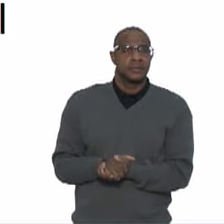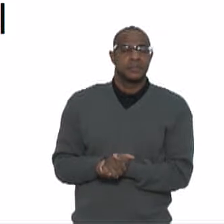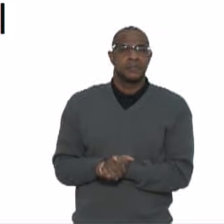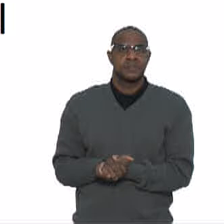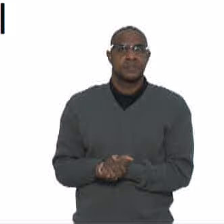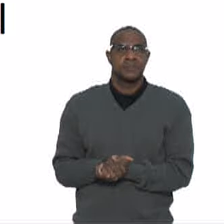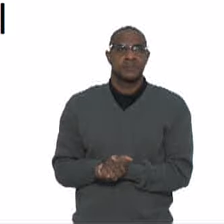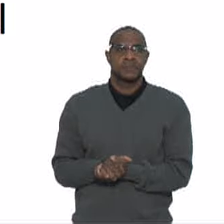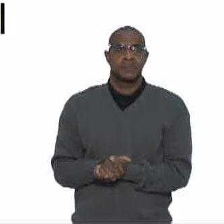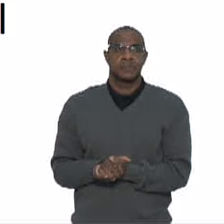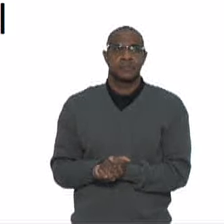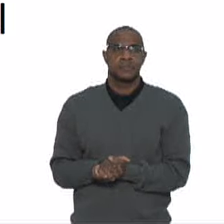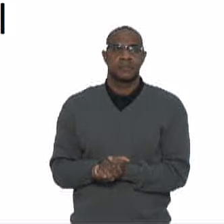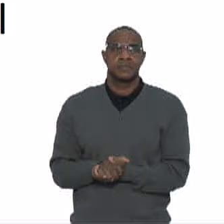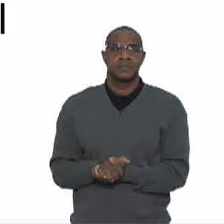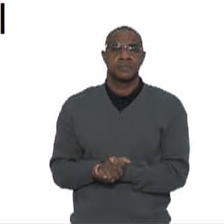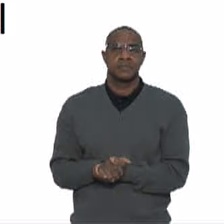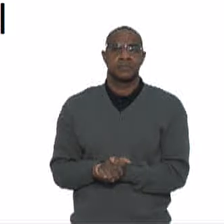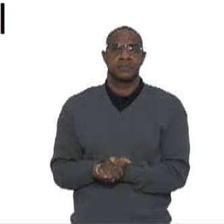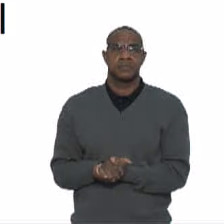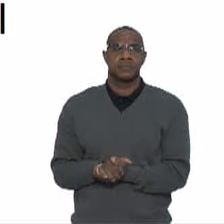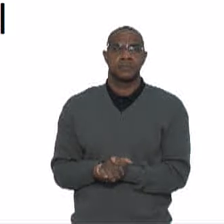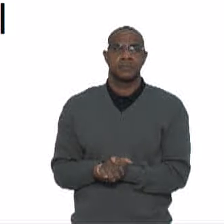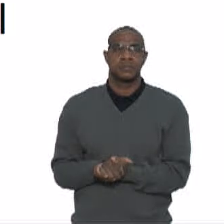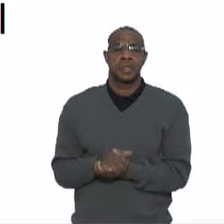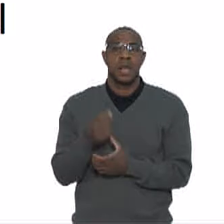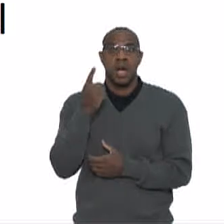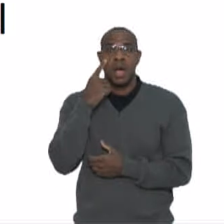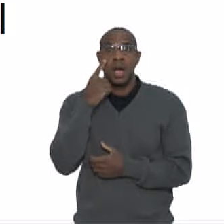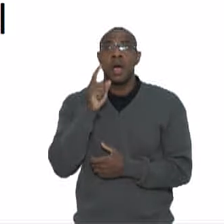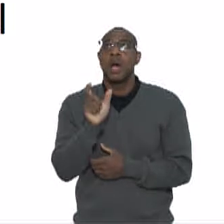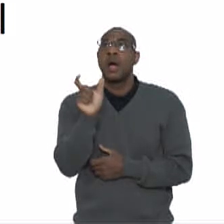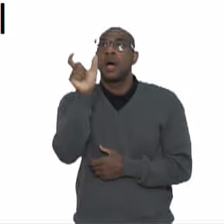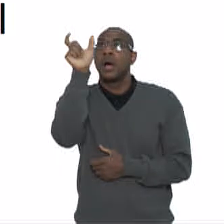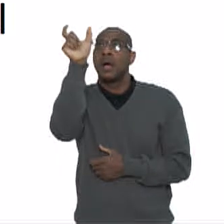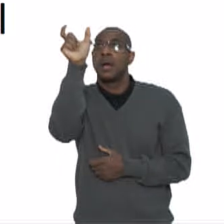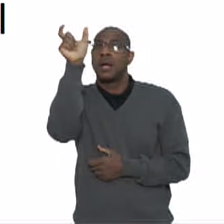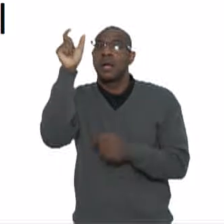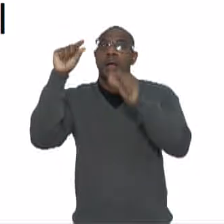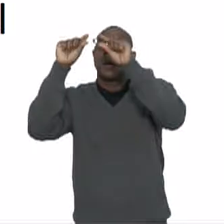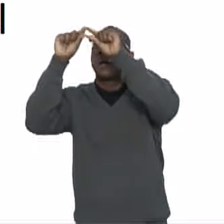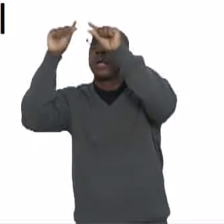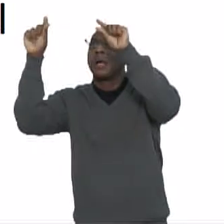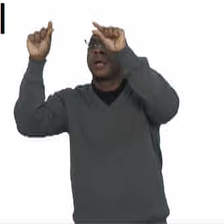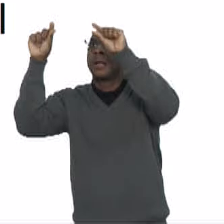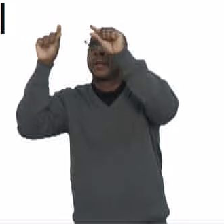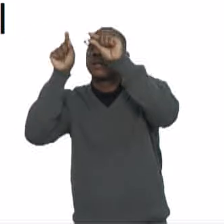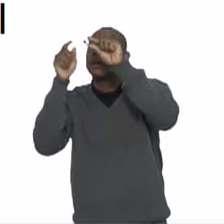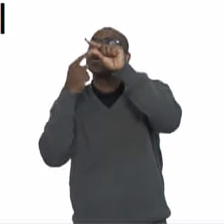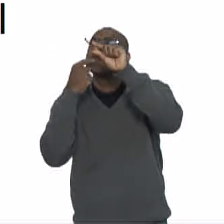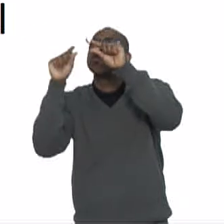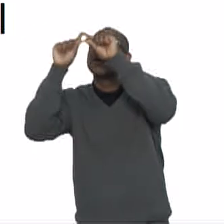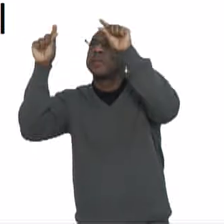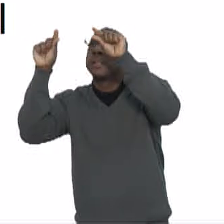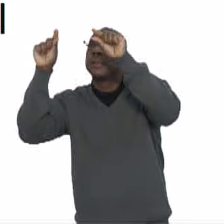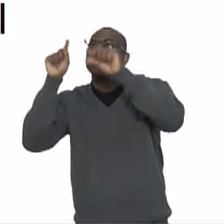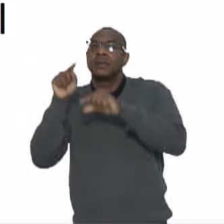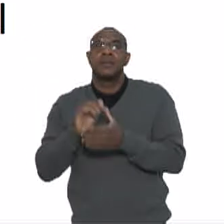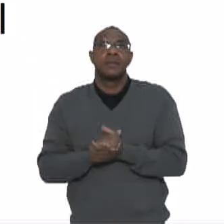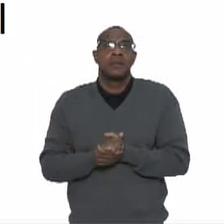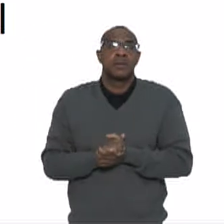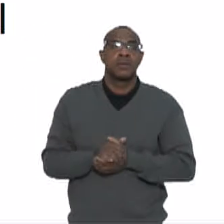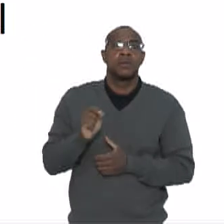poder de cambiar el mundo. Preste atenção nessa expressão que está destacada. Historicamente, ha desempenhado